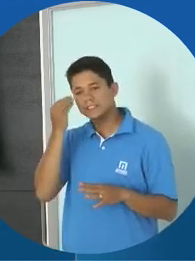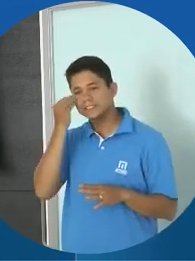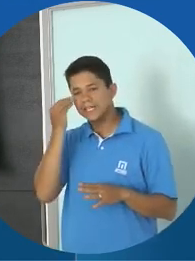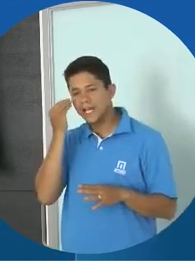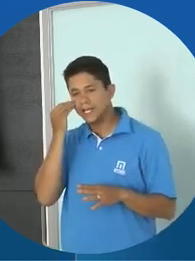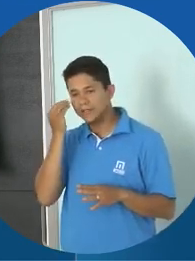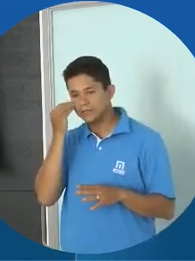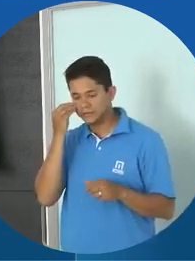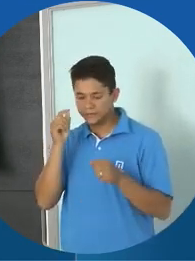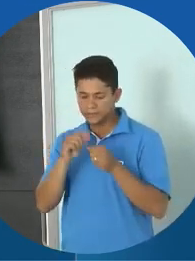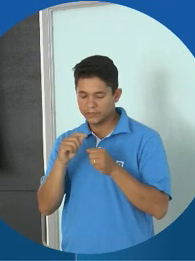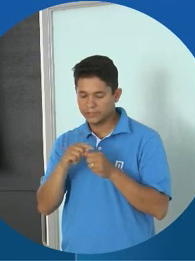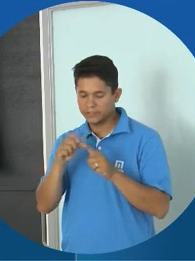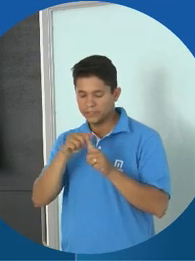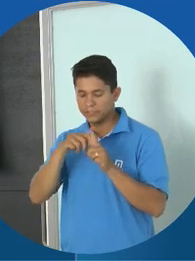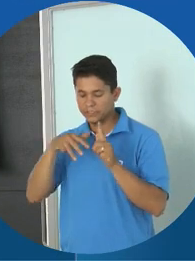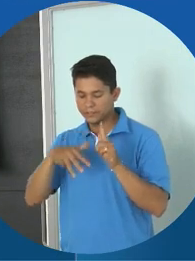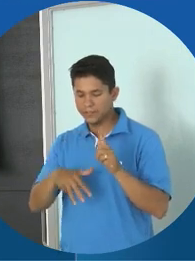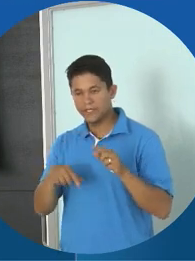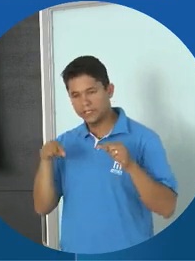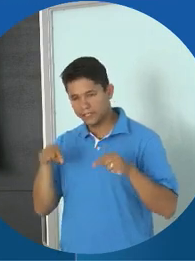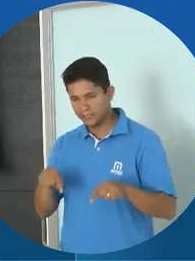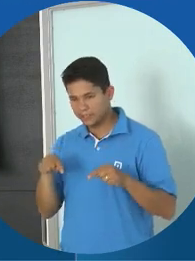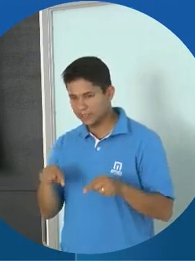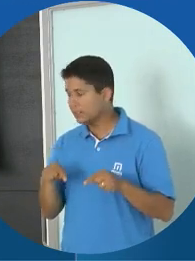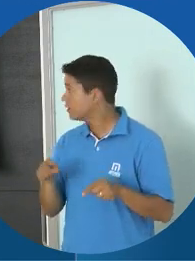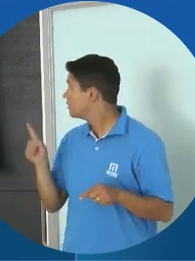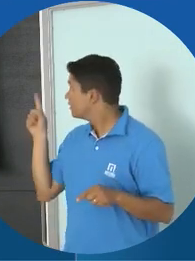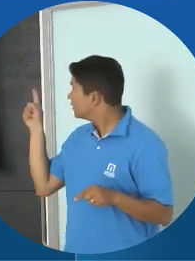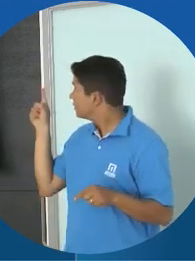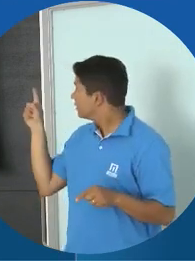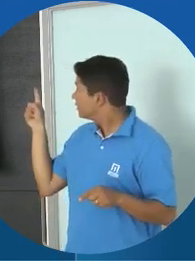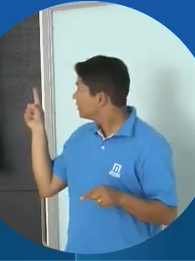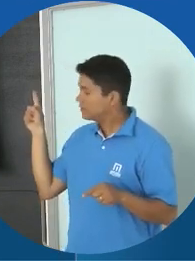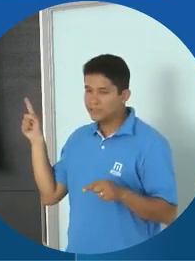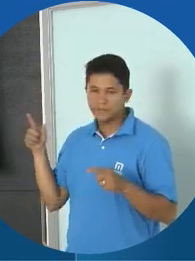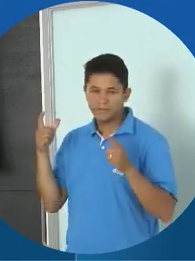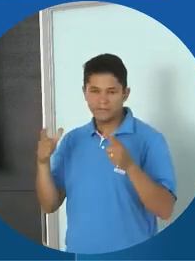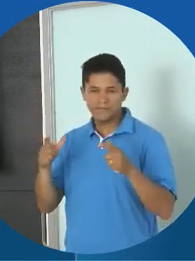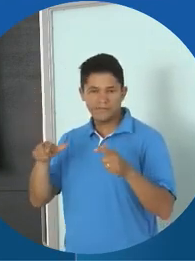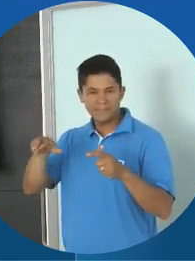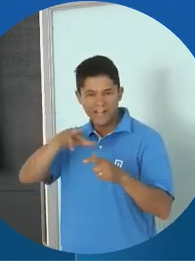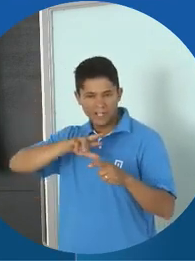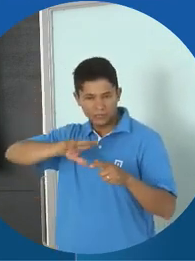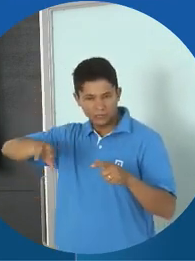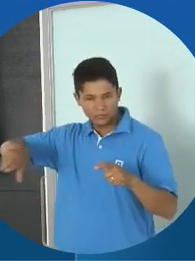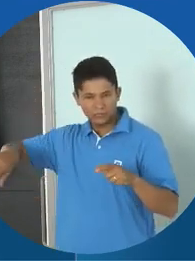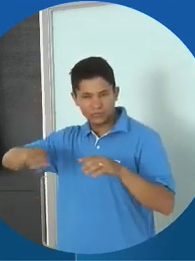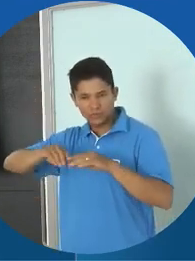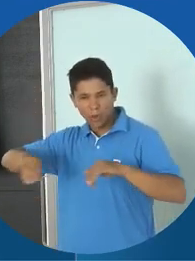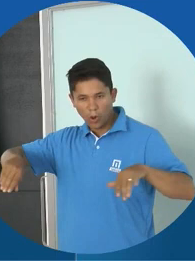fizemos aqui na GEMAIA mesmo, com essa percolação de resinas em vários tipos de solo,